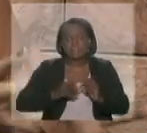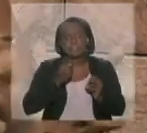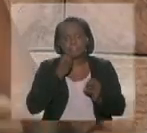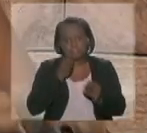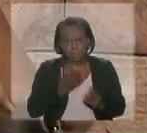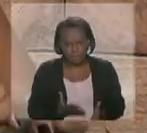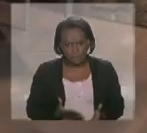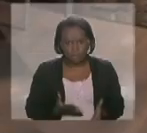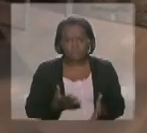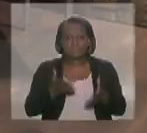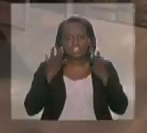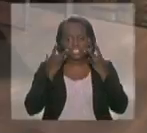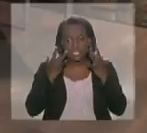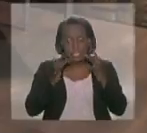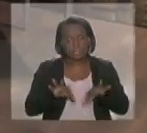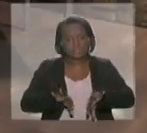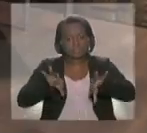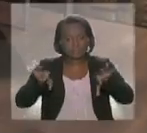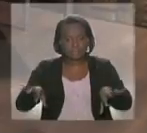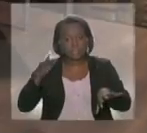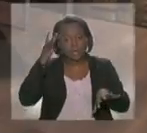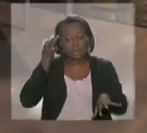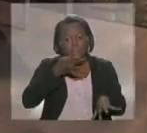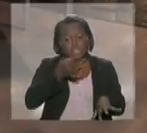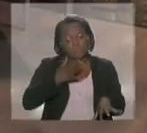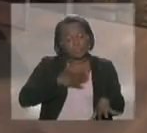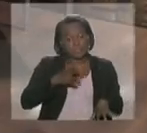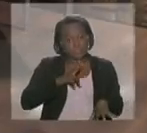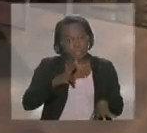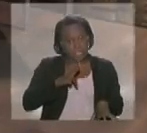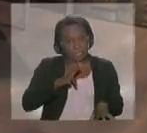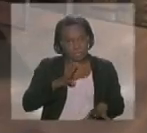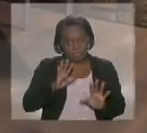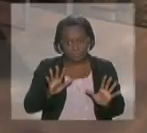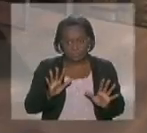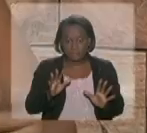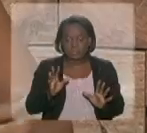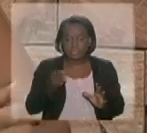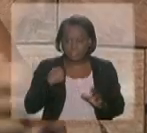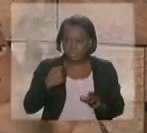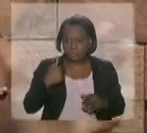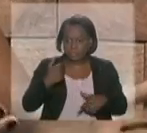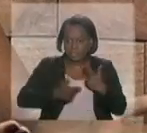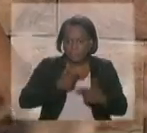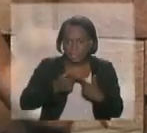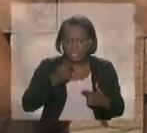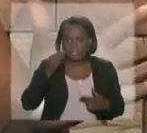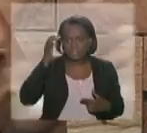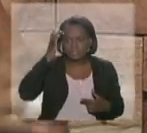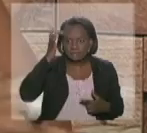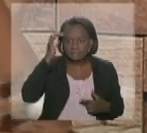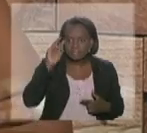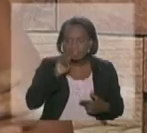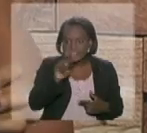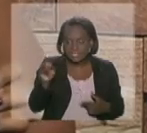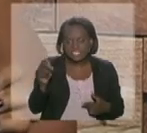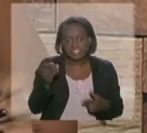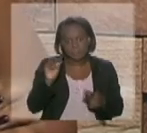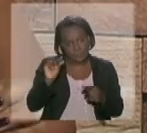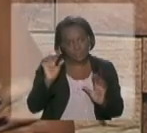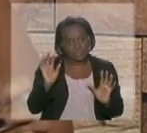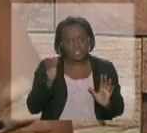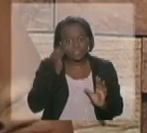técnica é muito boa para o Teatro Isso é o que eu acho é uma opinião muito particular né dentro da minha pouca